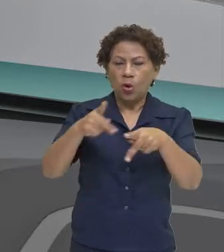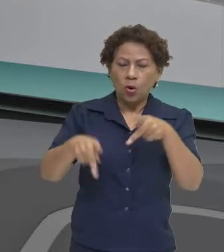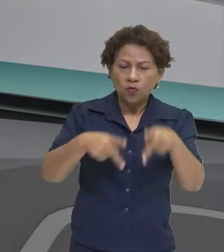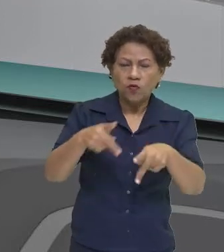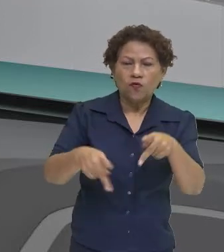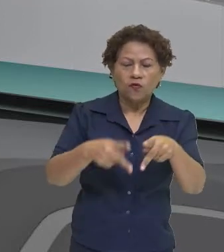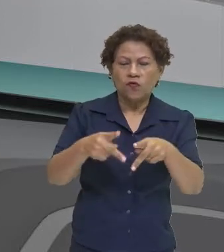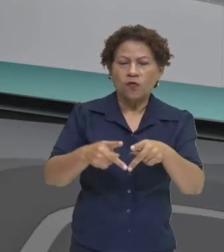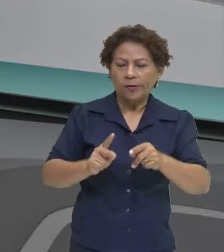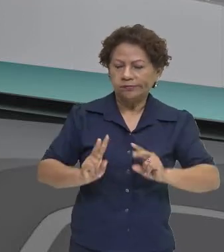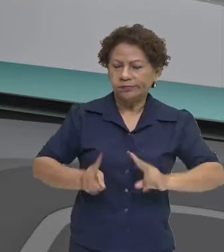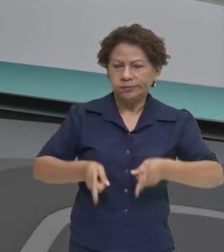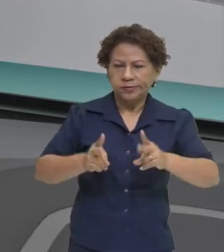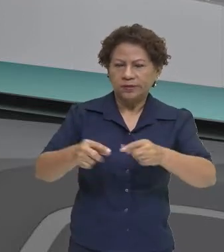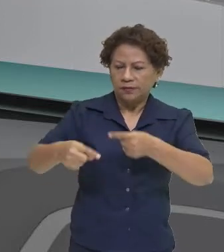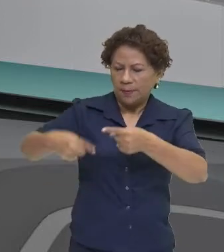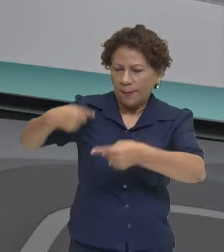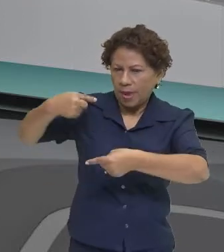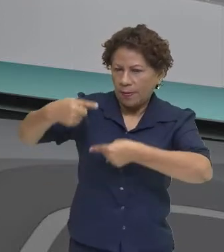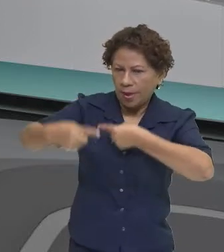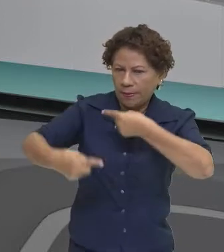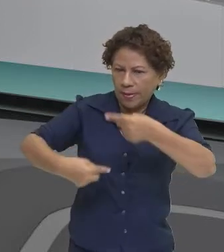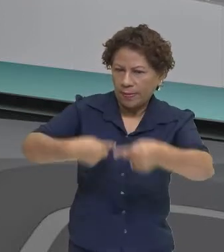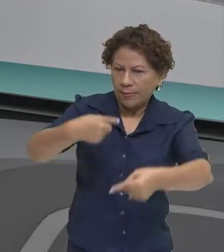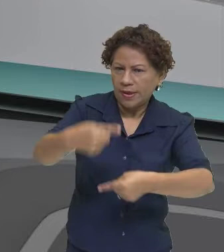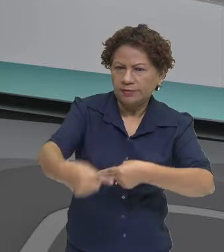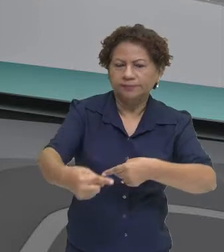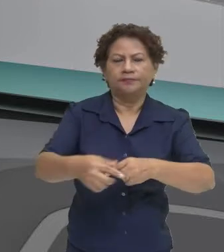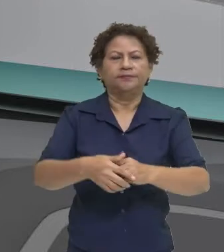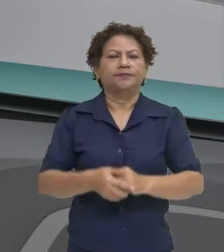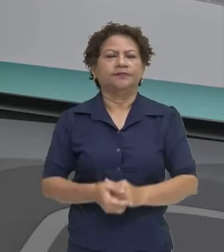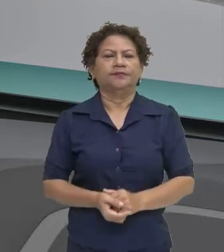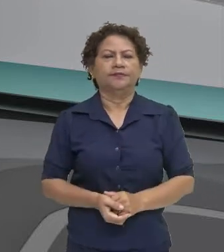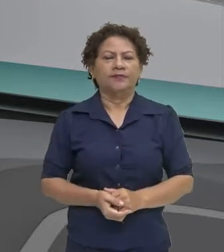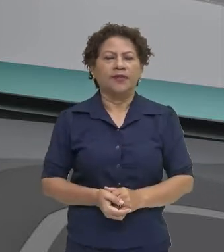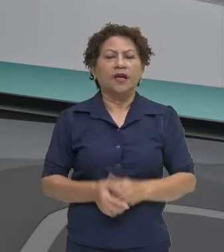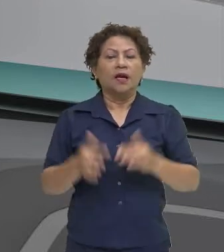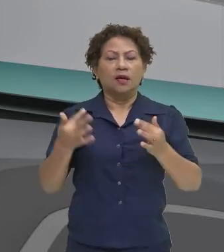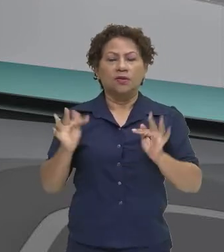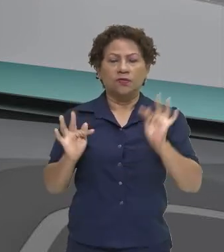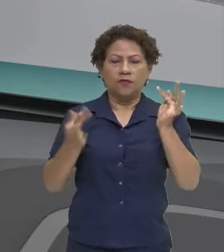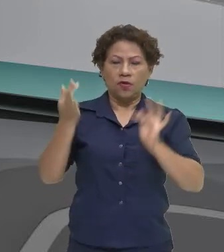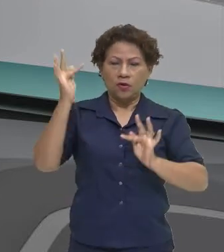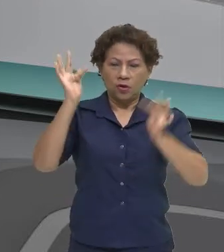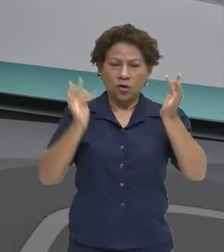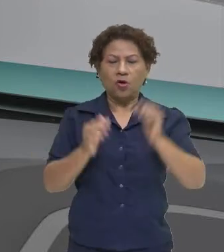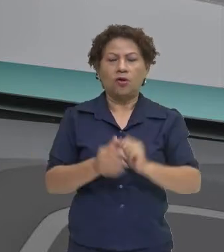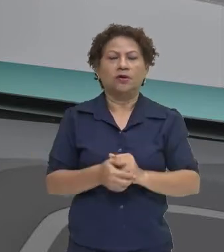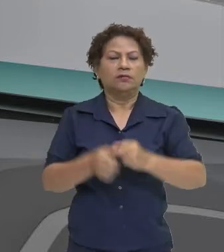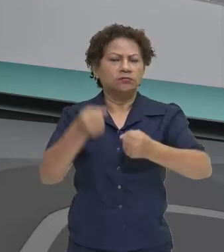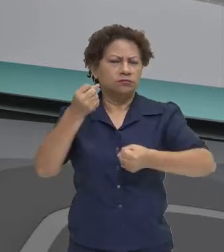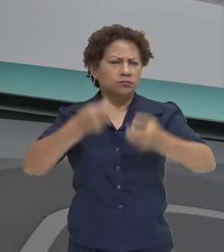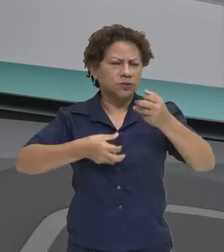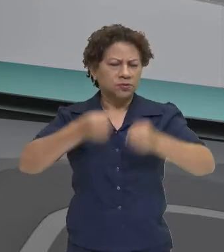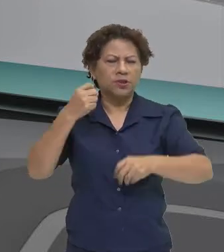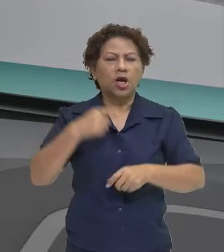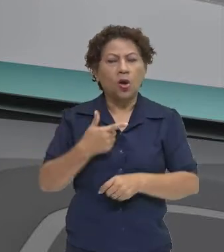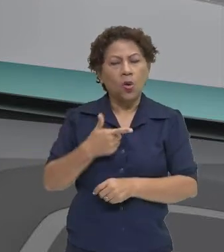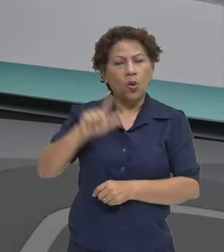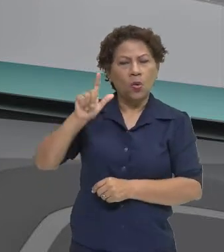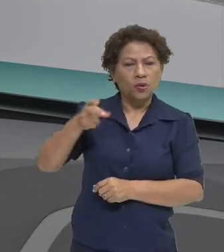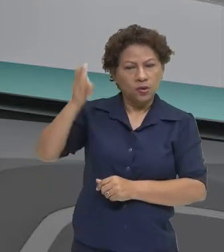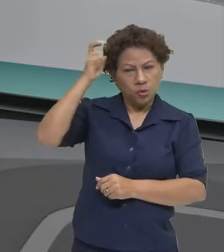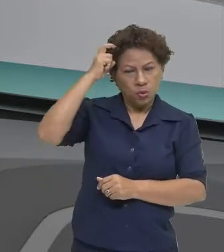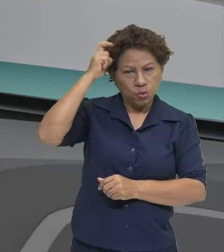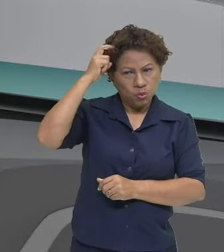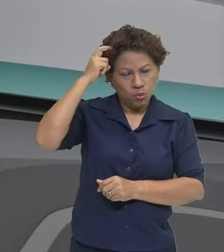essas tradições de gerações a gerações. E passando do folclore, nós vamos falar de uma outra cultura que está